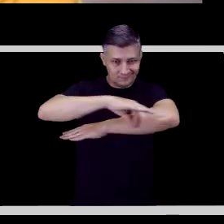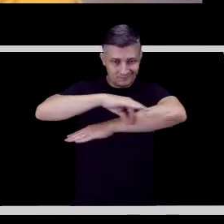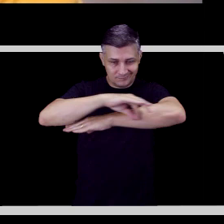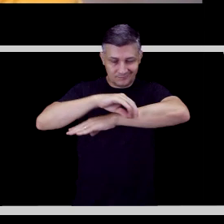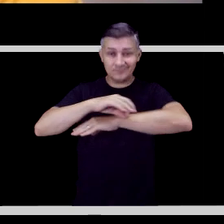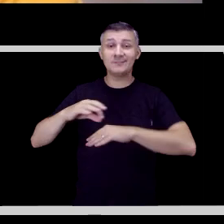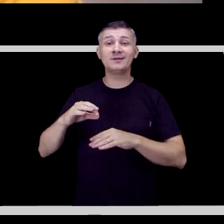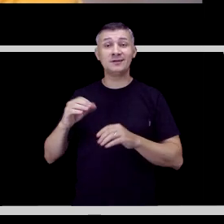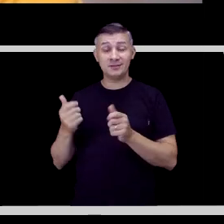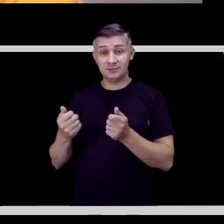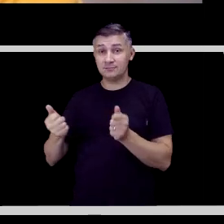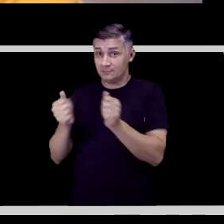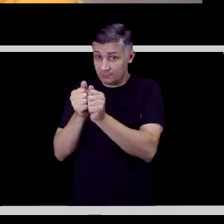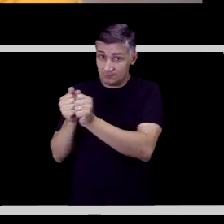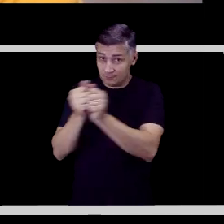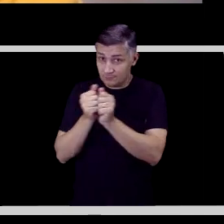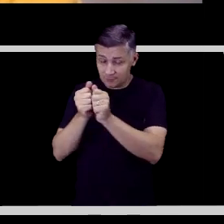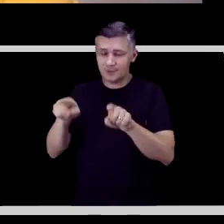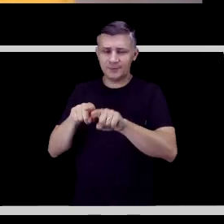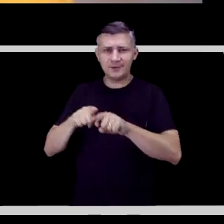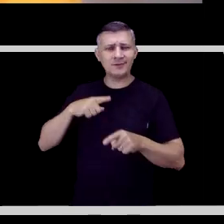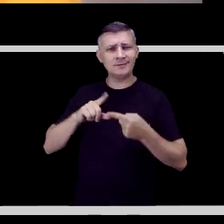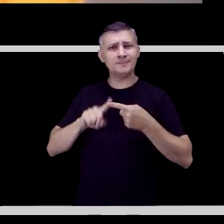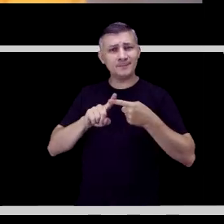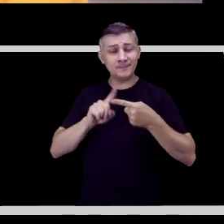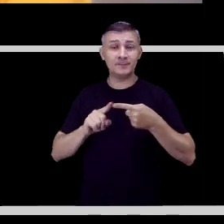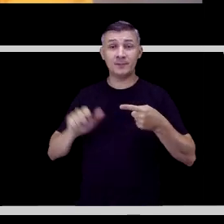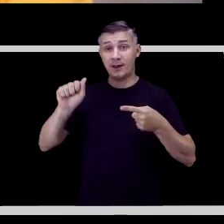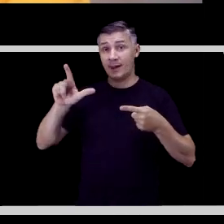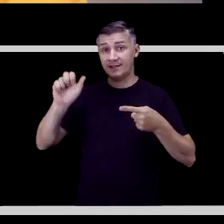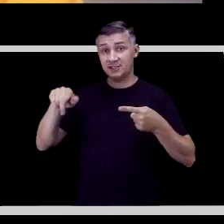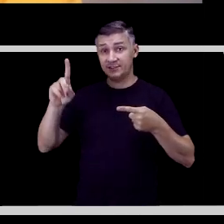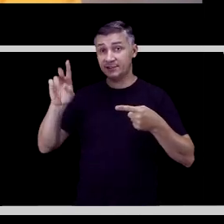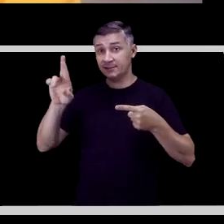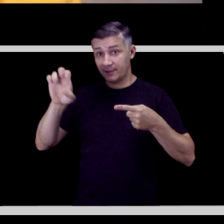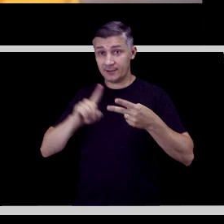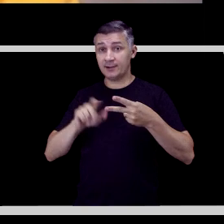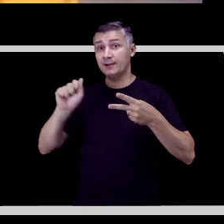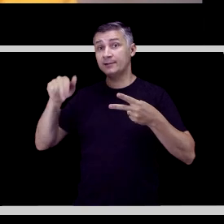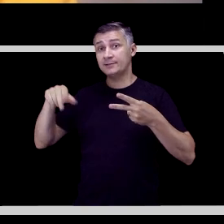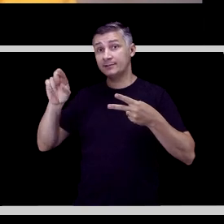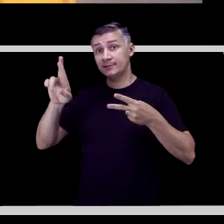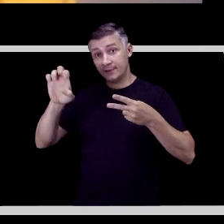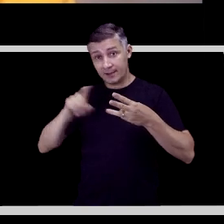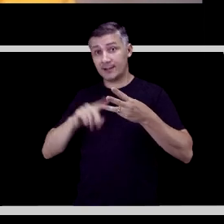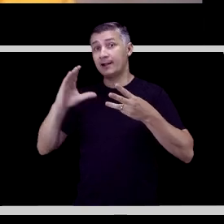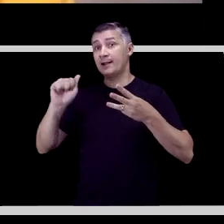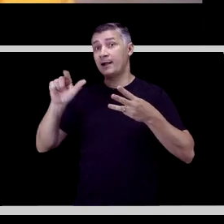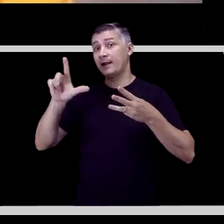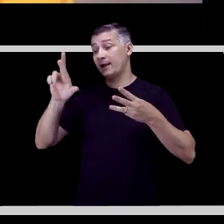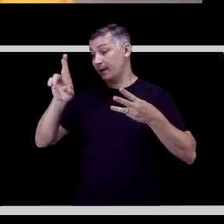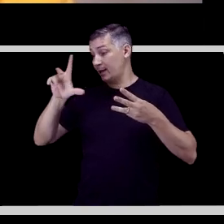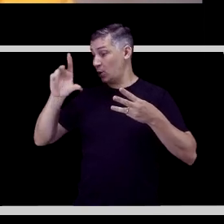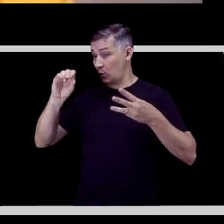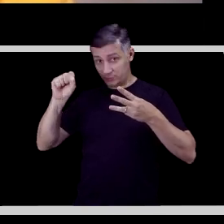Arquitetos Associados, também formado pelos sócios titulares Alexandre Brasil, André Luiz Prado e Carlos